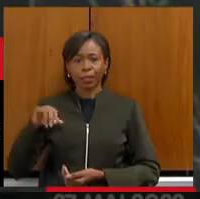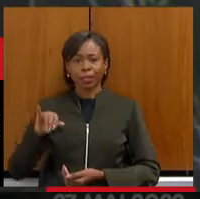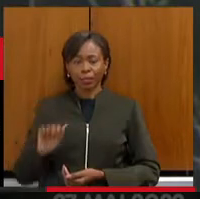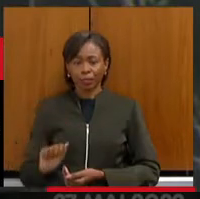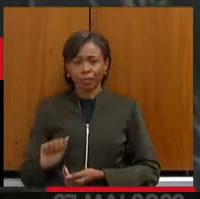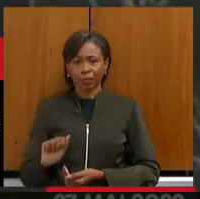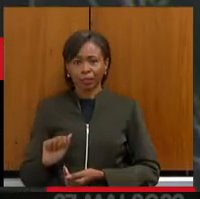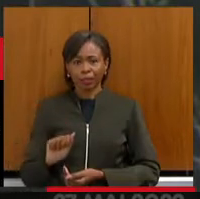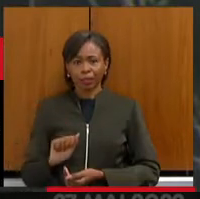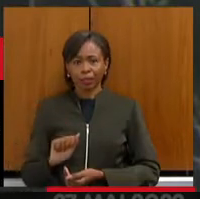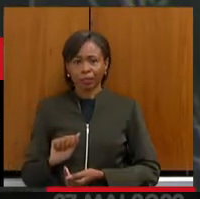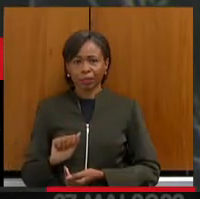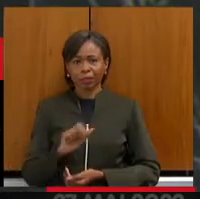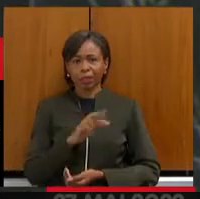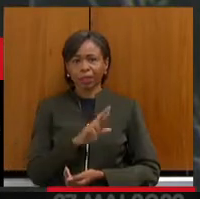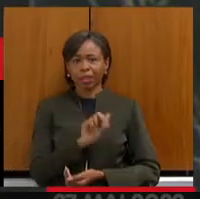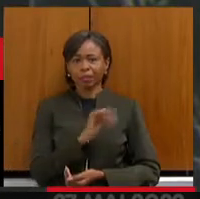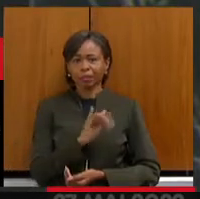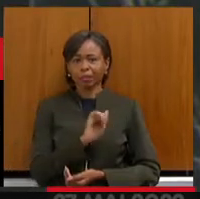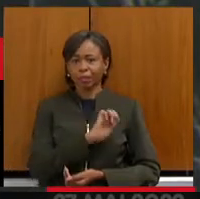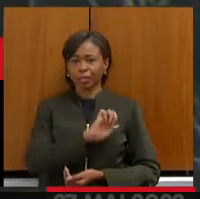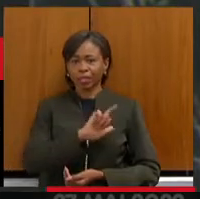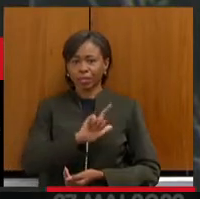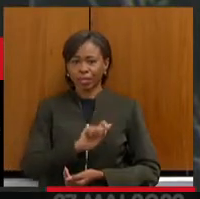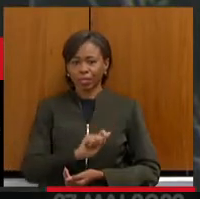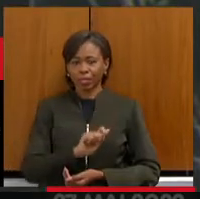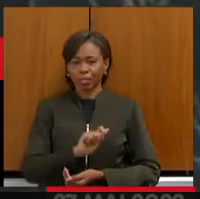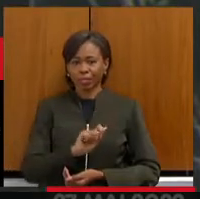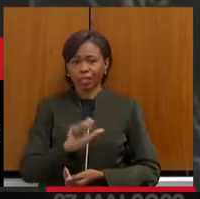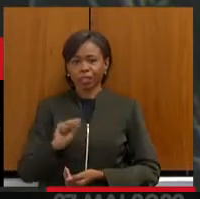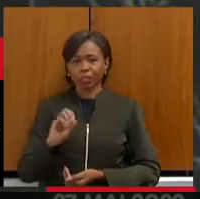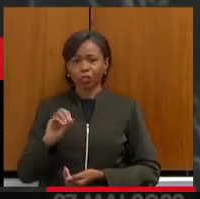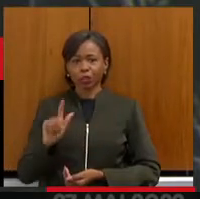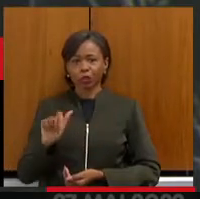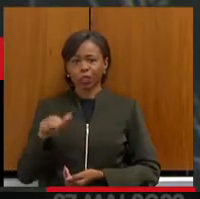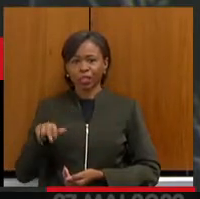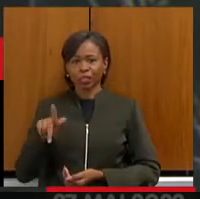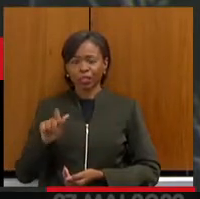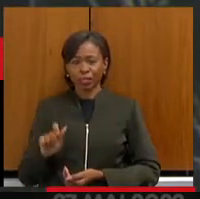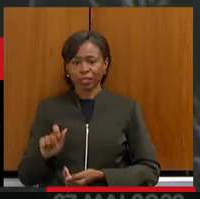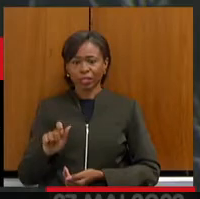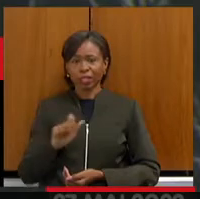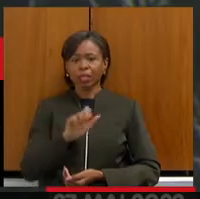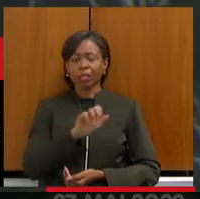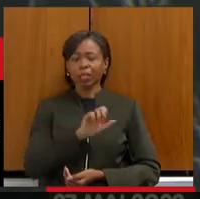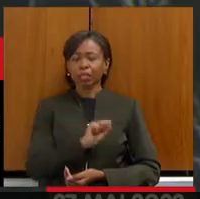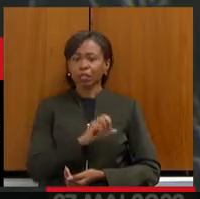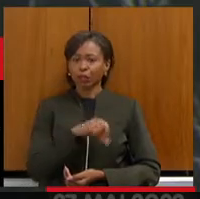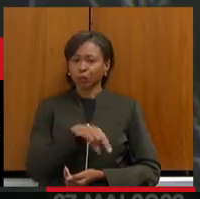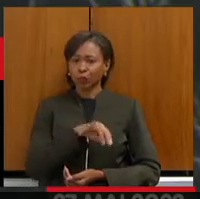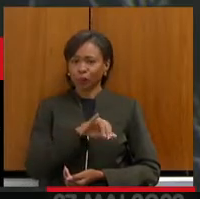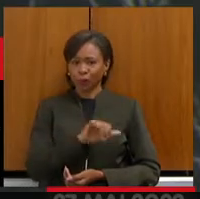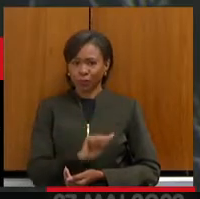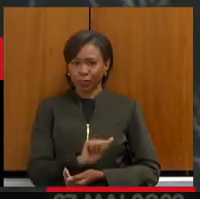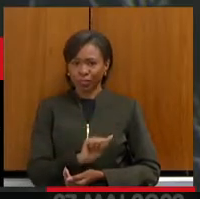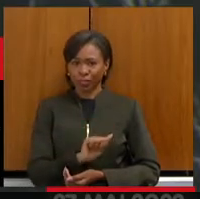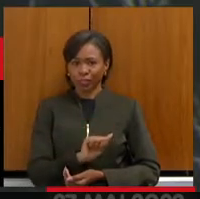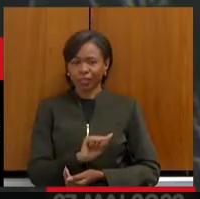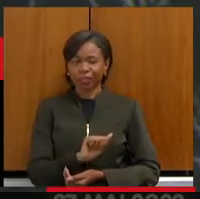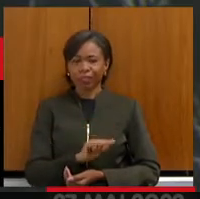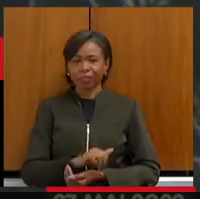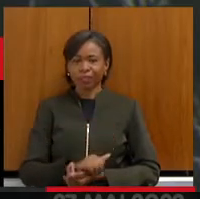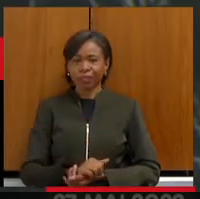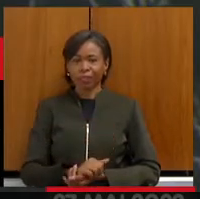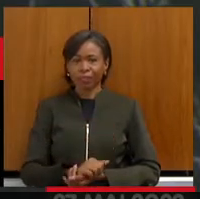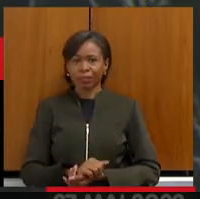branding Rafaela Cunha cena Solange Simões Sônia Mara Maranhão